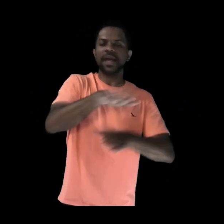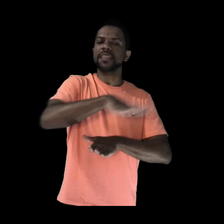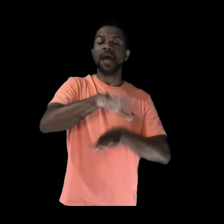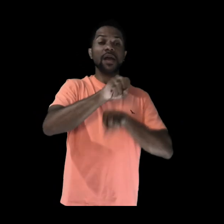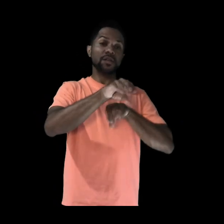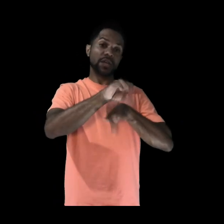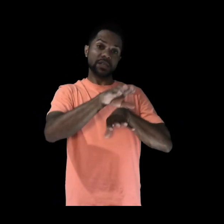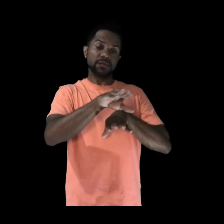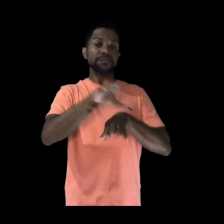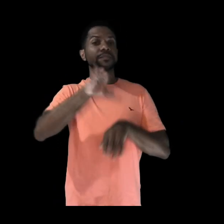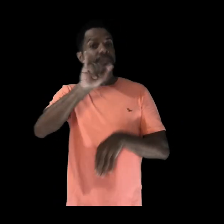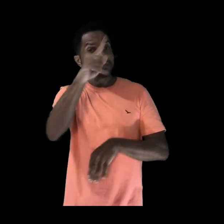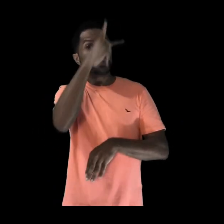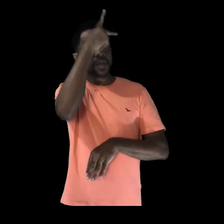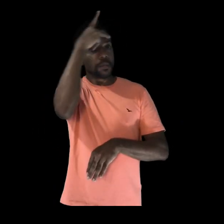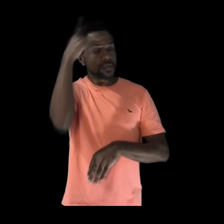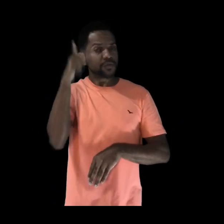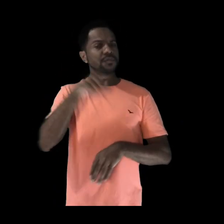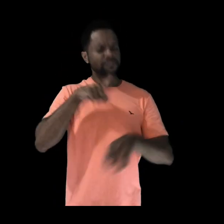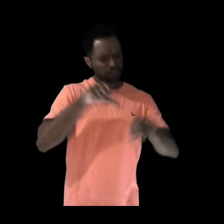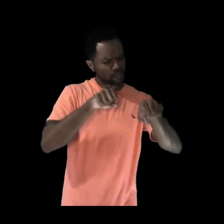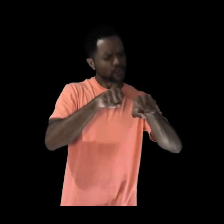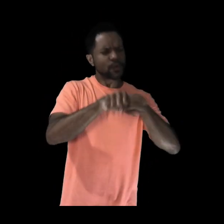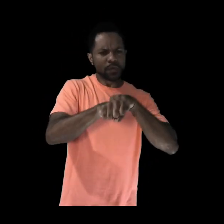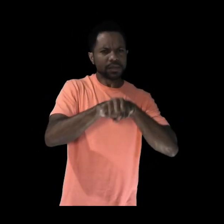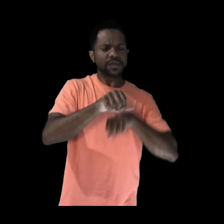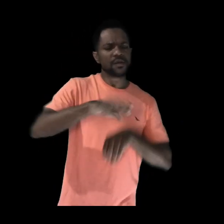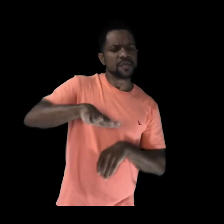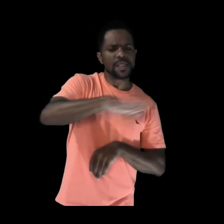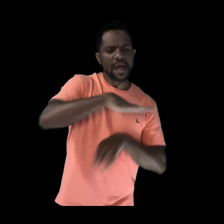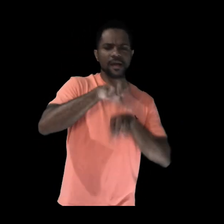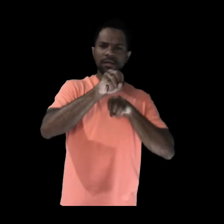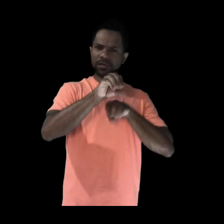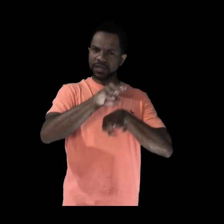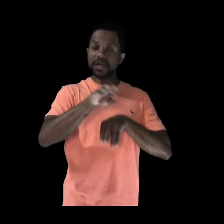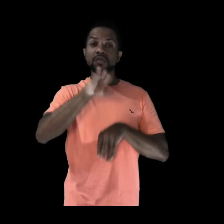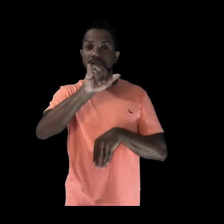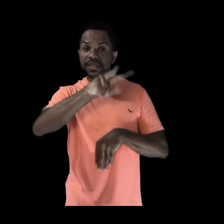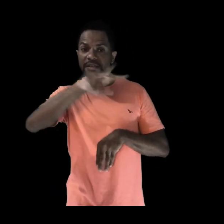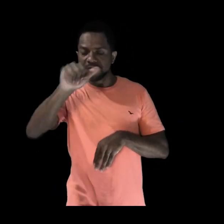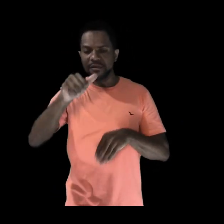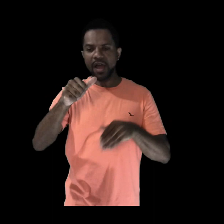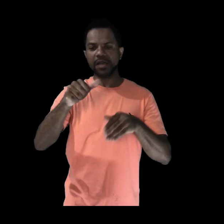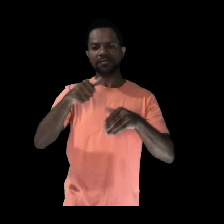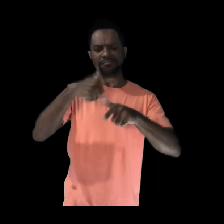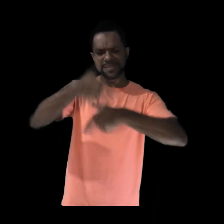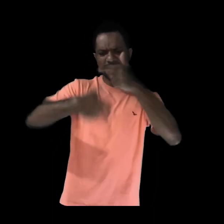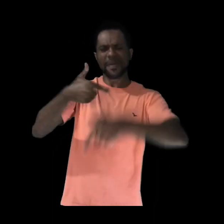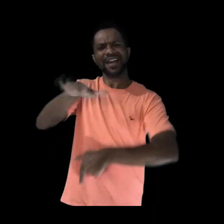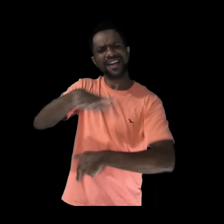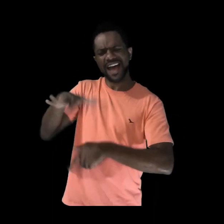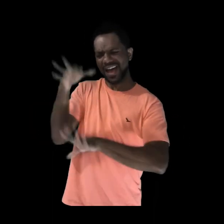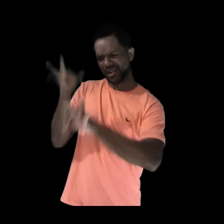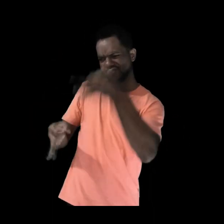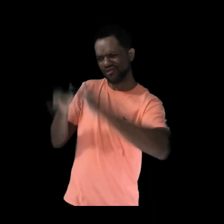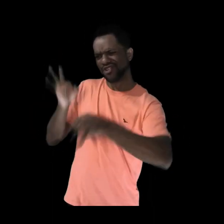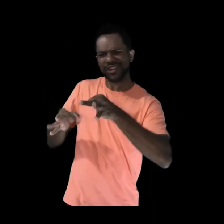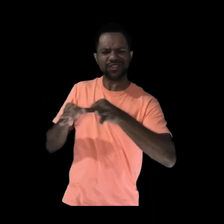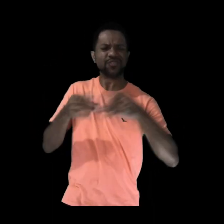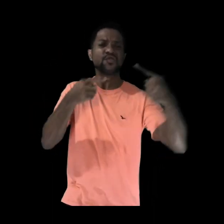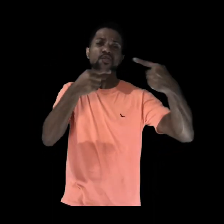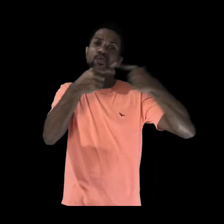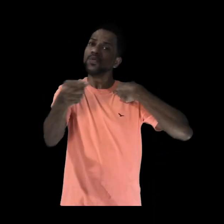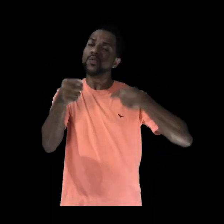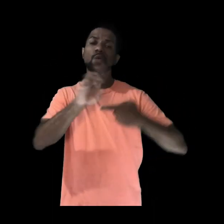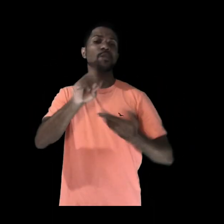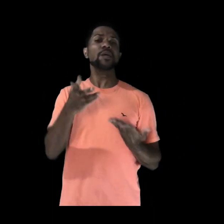serviço de interpretação. Então, quem tem a formação em educação, se ele for atuar no contexto jurídico, não tem nada a